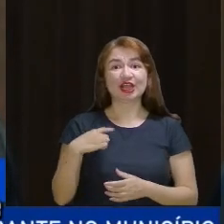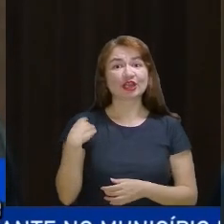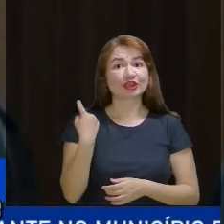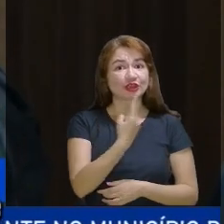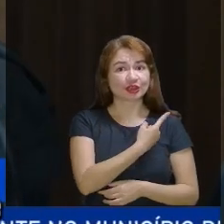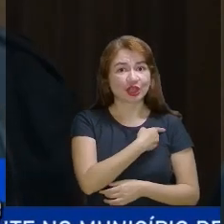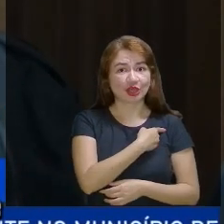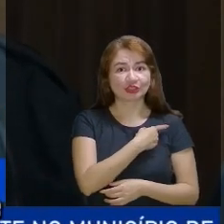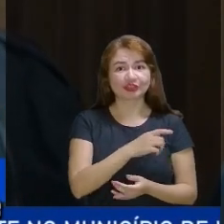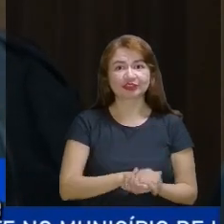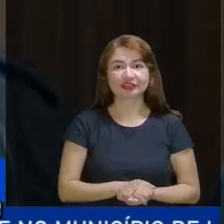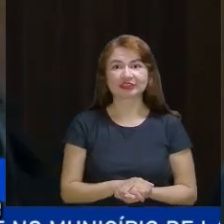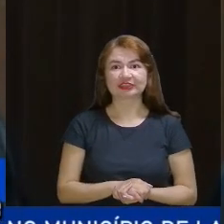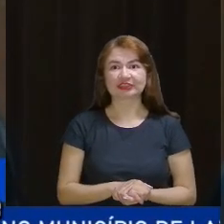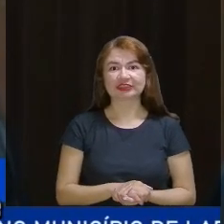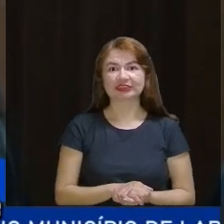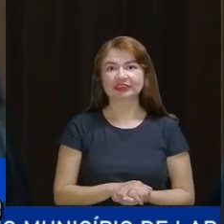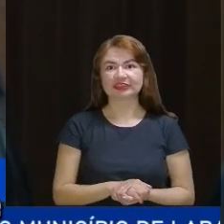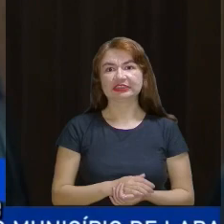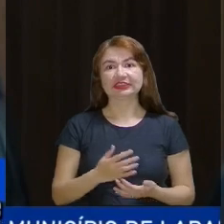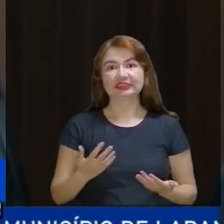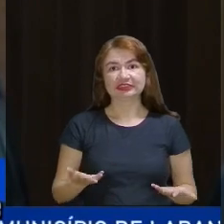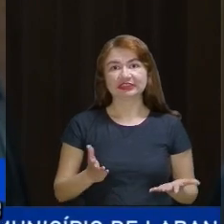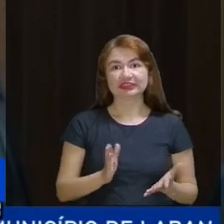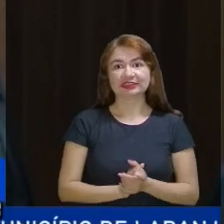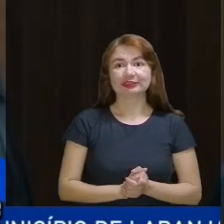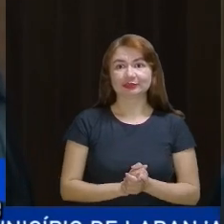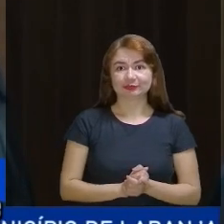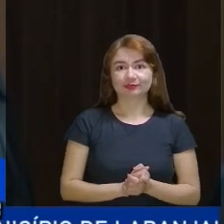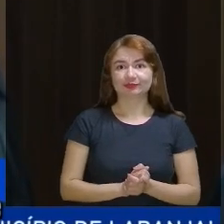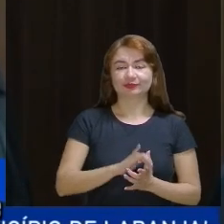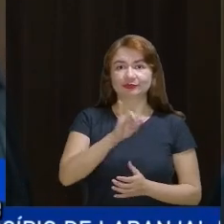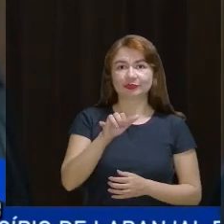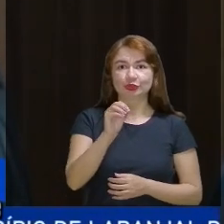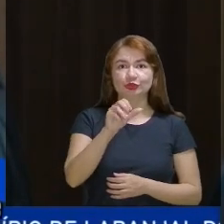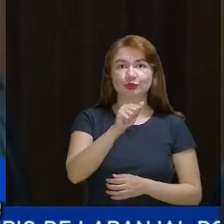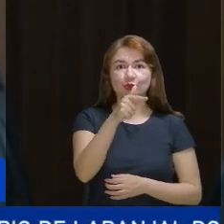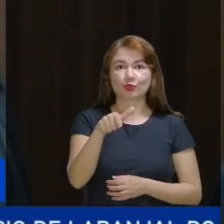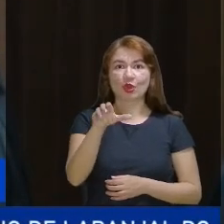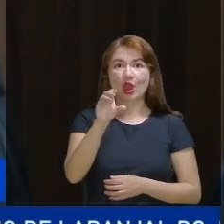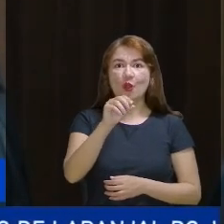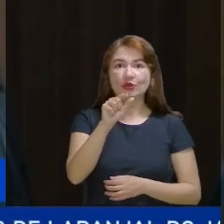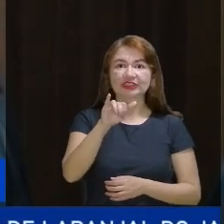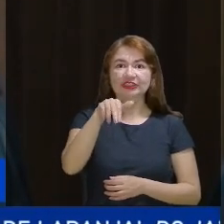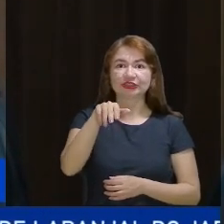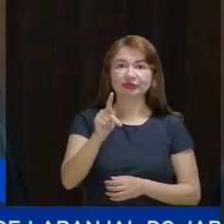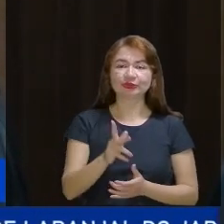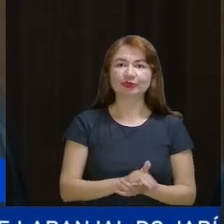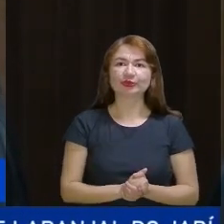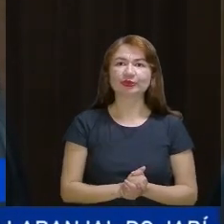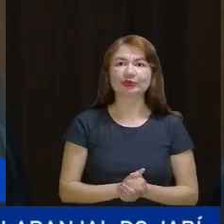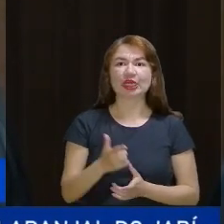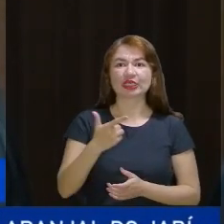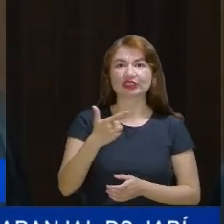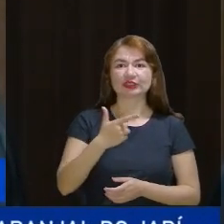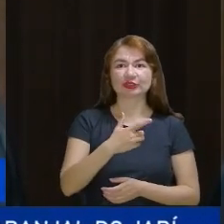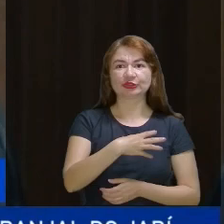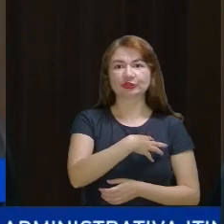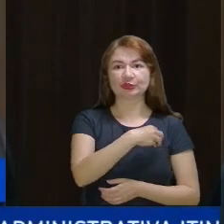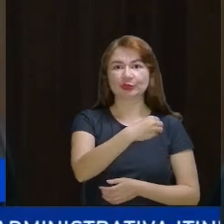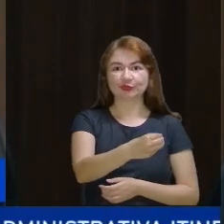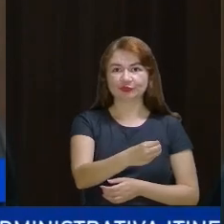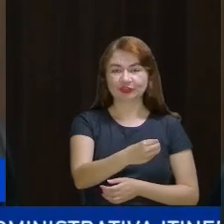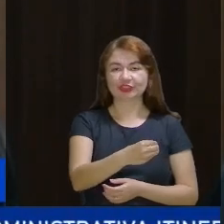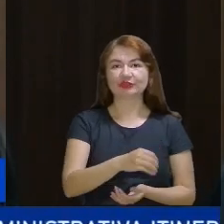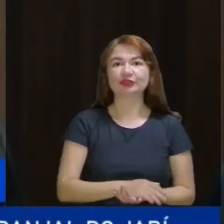verificamos, pessoal, e por incrível que pareça, Torque, o Joãozinho era enteado de um político que havia sido cassado pelo